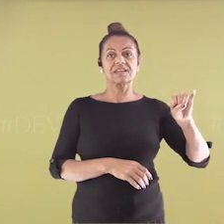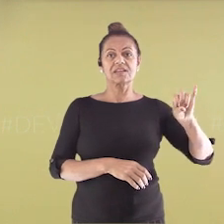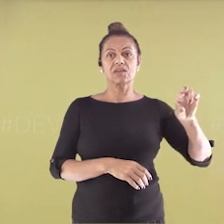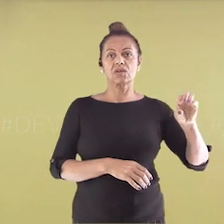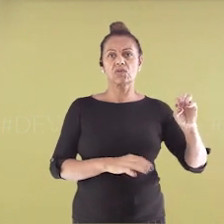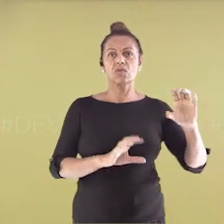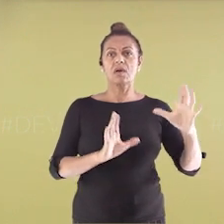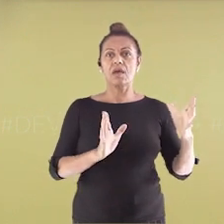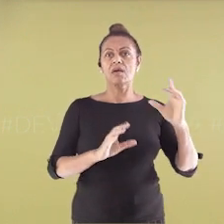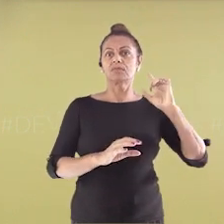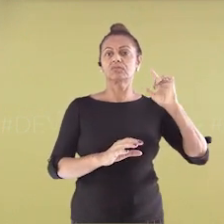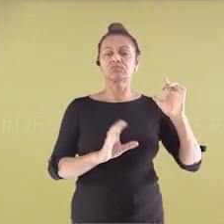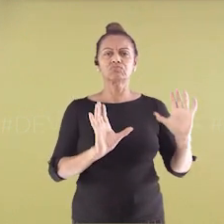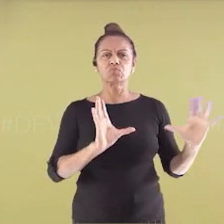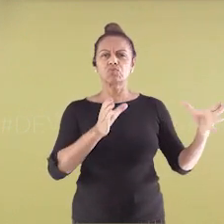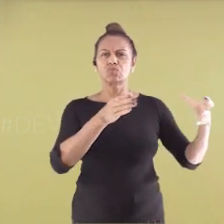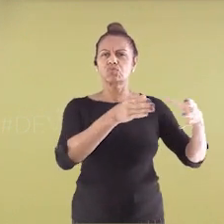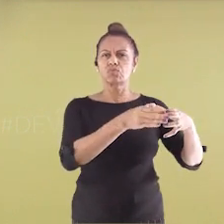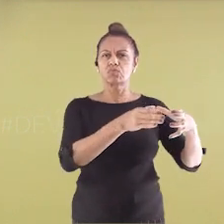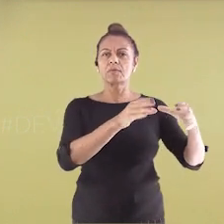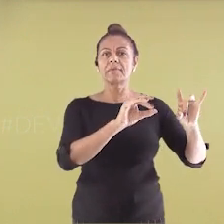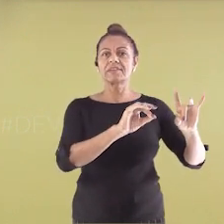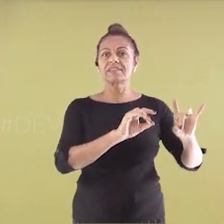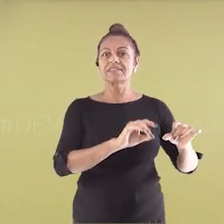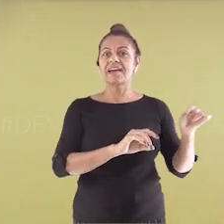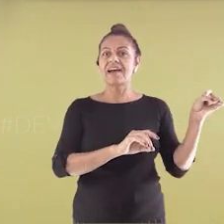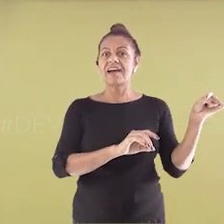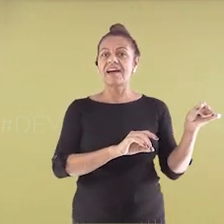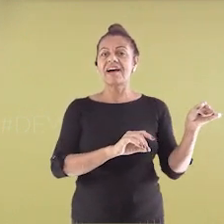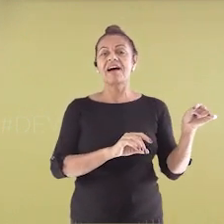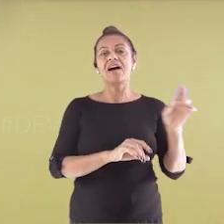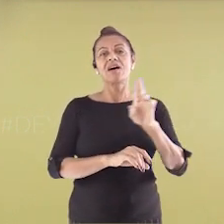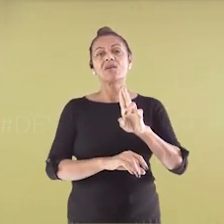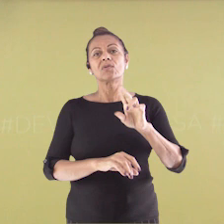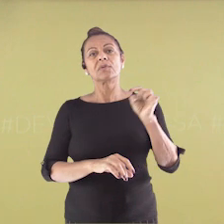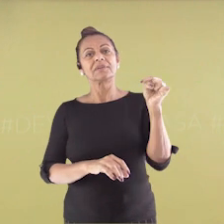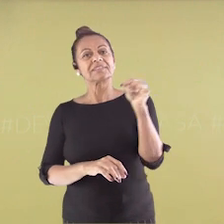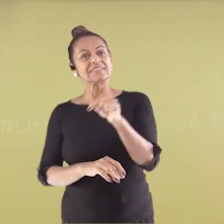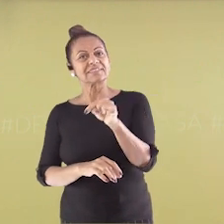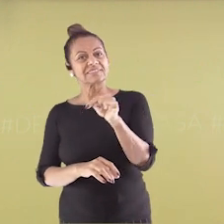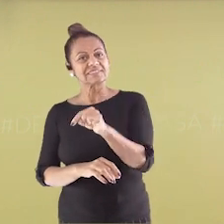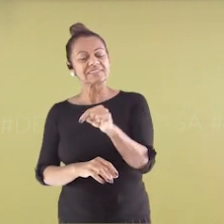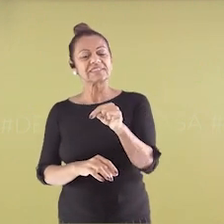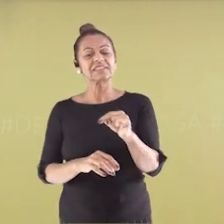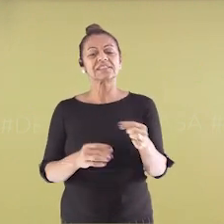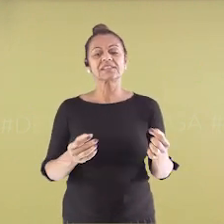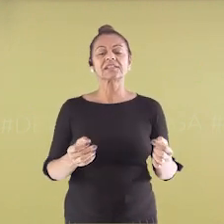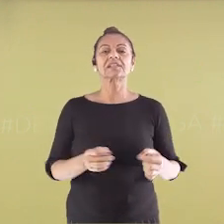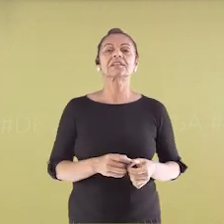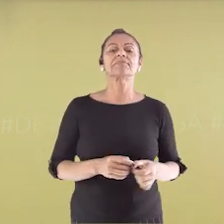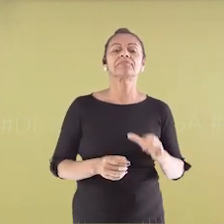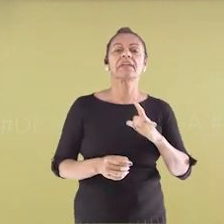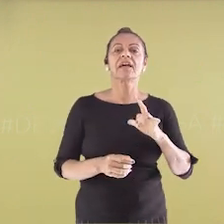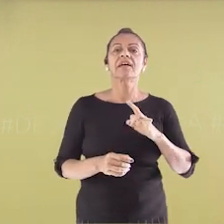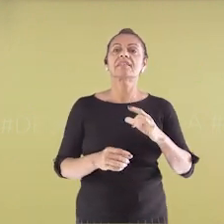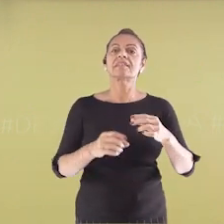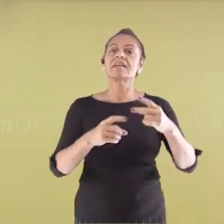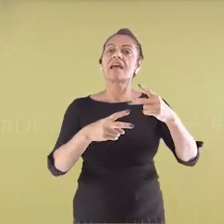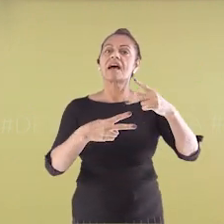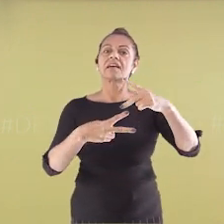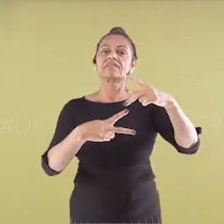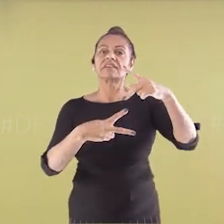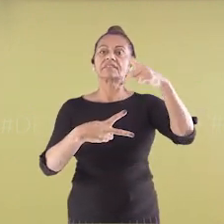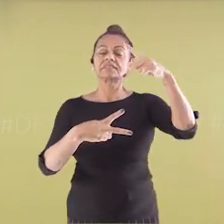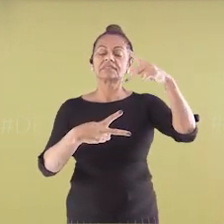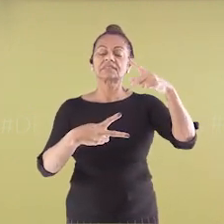pelo Cruzeiro como sendo o agente da passiva, ok? Lembrando que o agente da passiva sempre está acompanhado